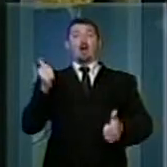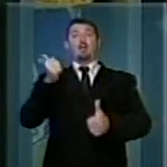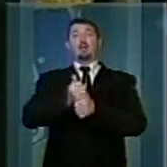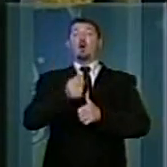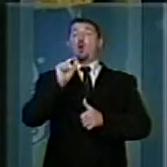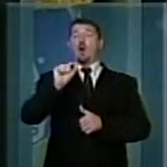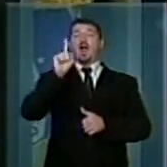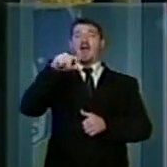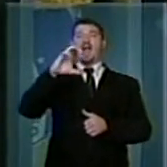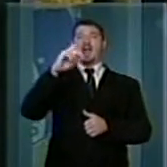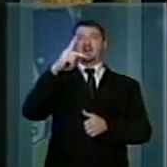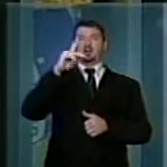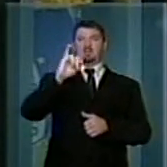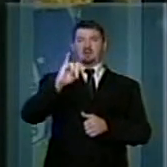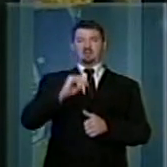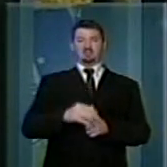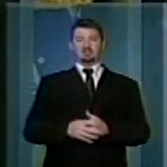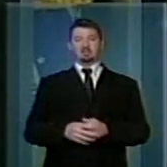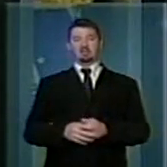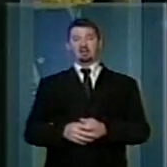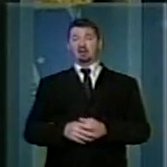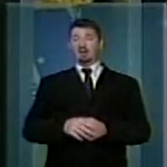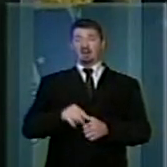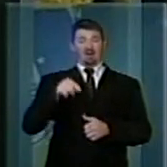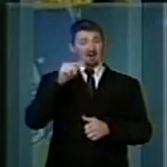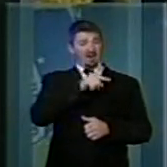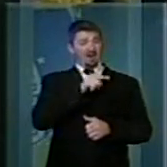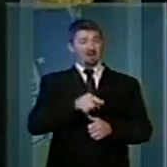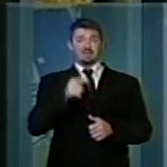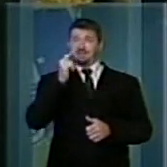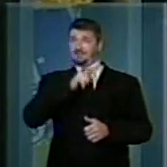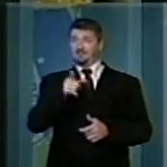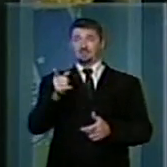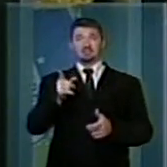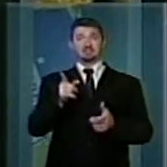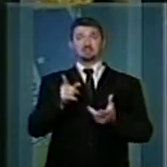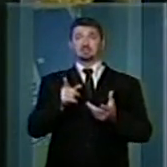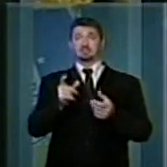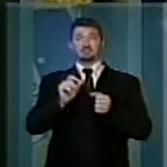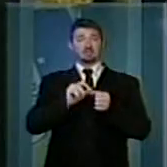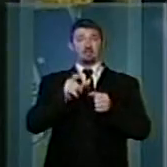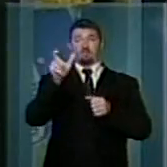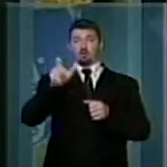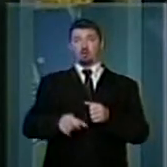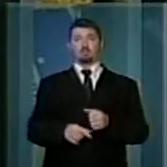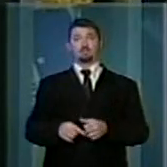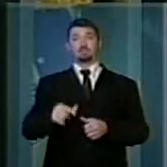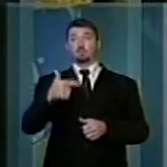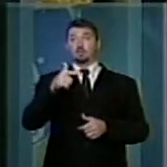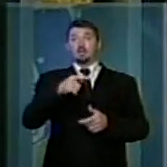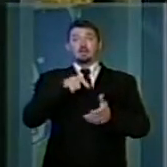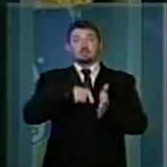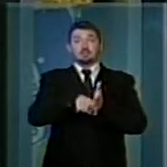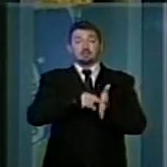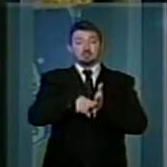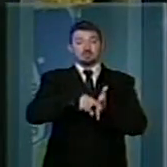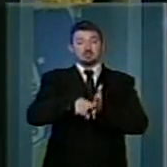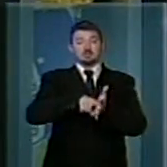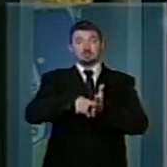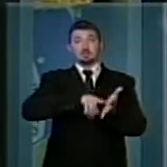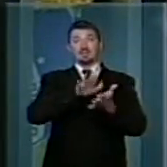uma CPI que eles não produziram insumos para ela. Nenhuma investigação